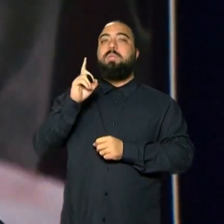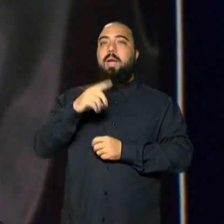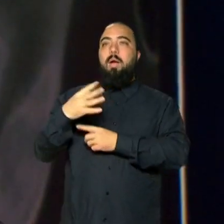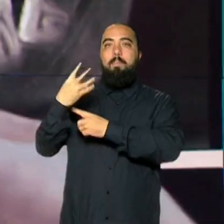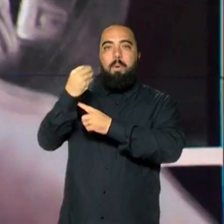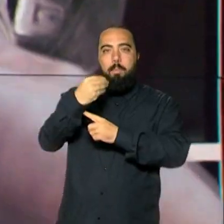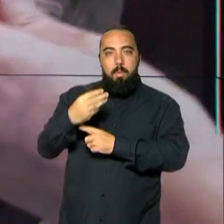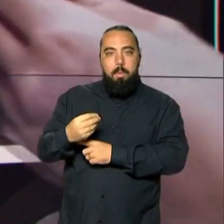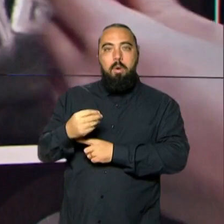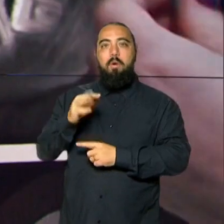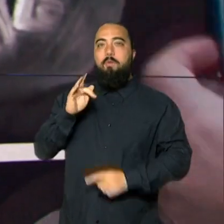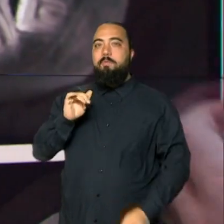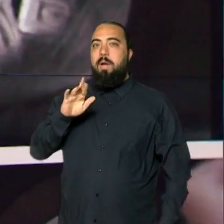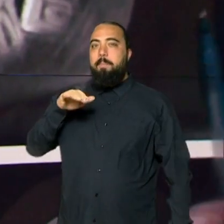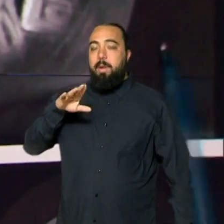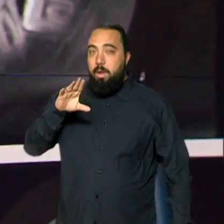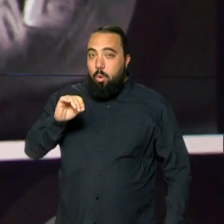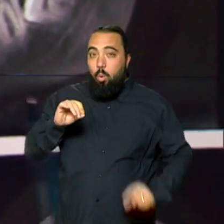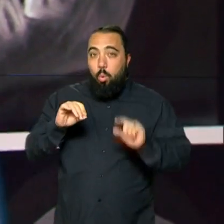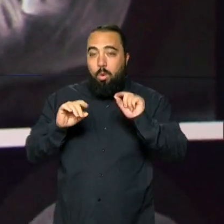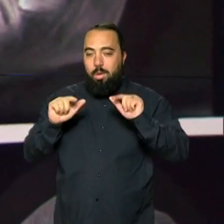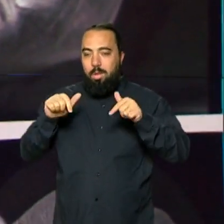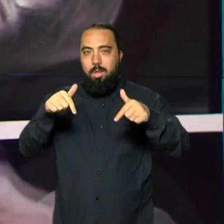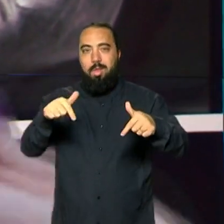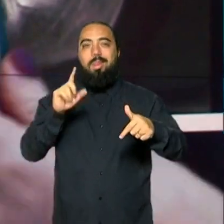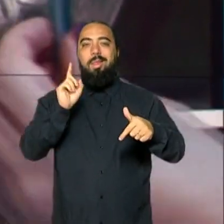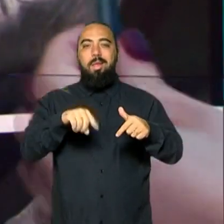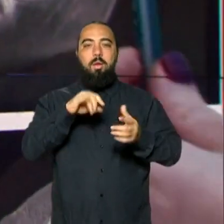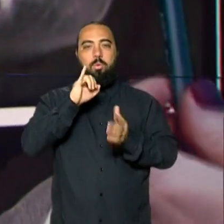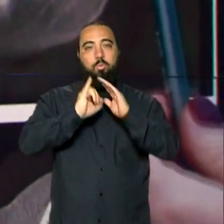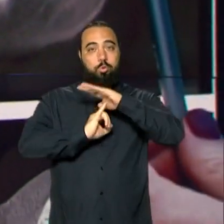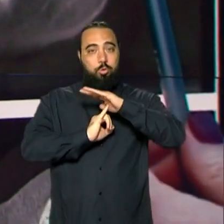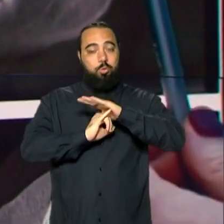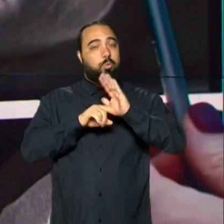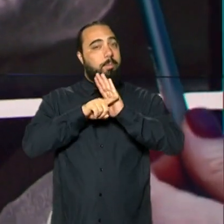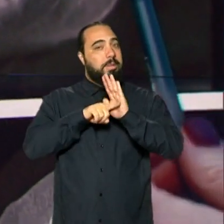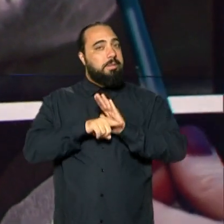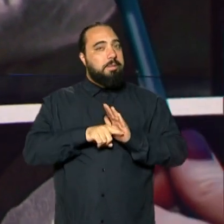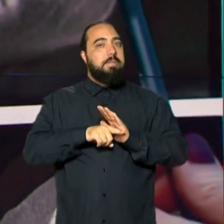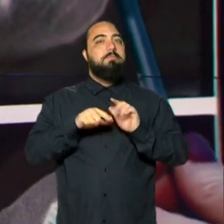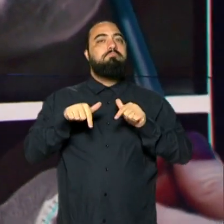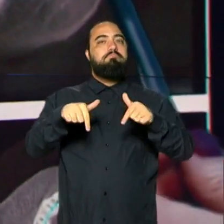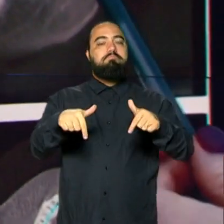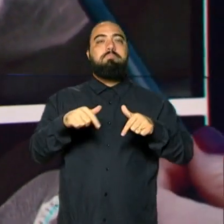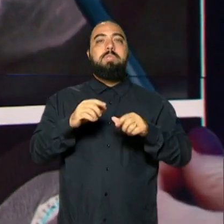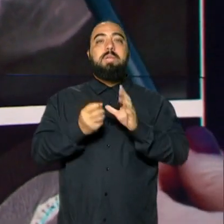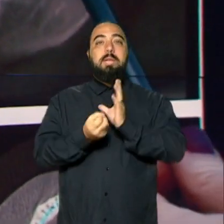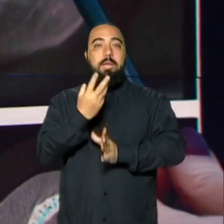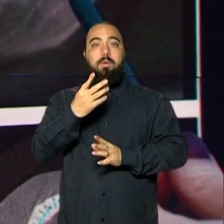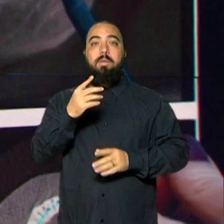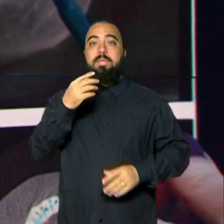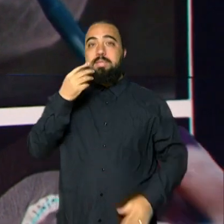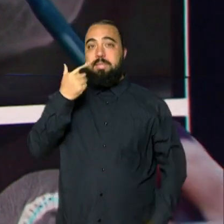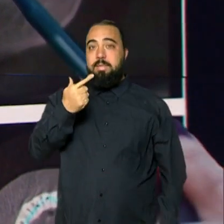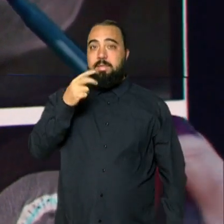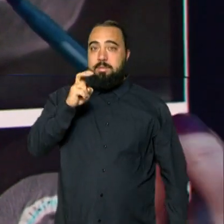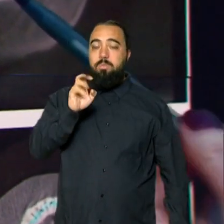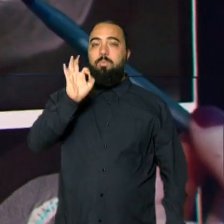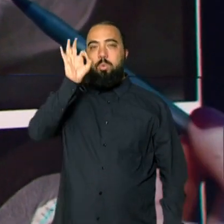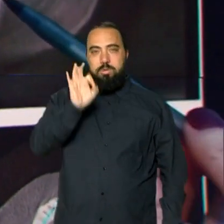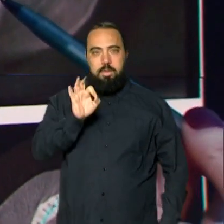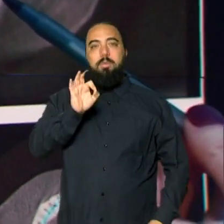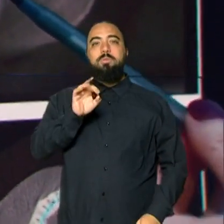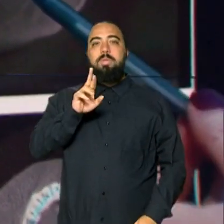radiofármacos. O IPEM, Instituto de Pesquisas Energéticas e Nucleares, produz 85% dos